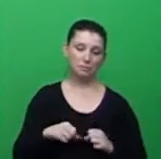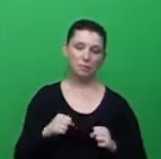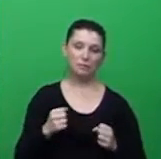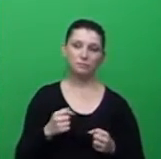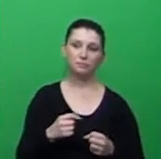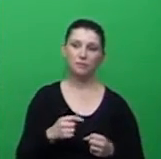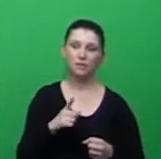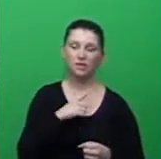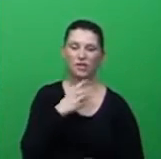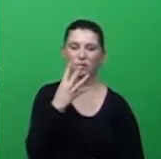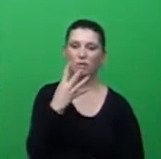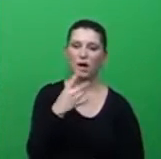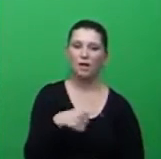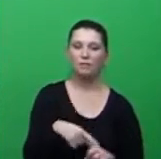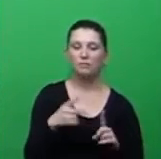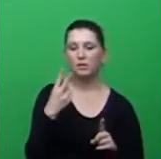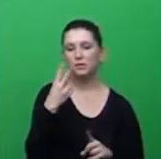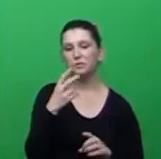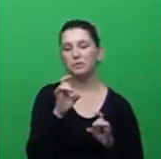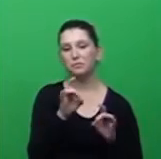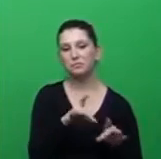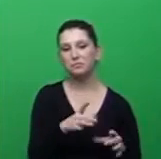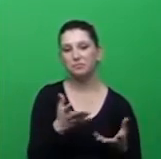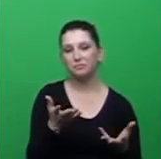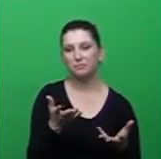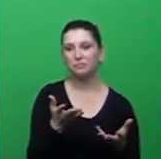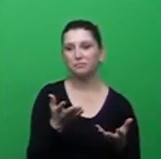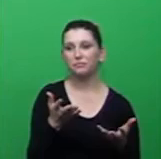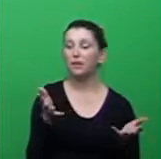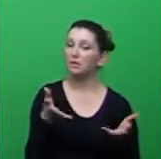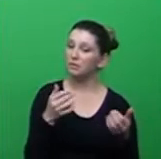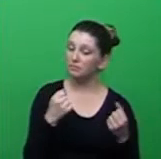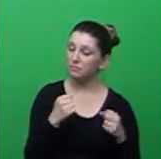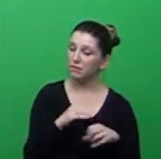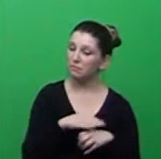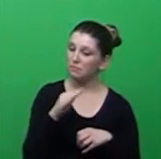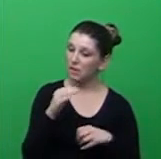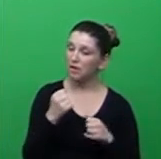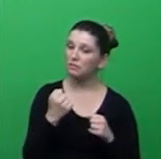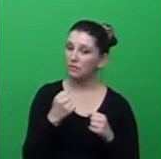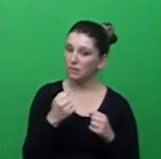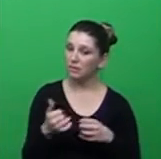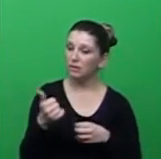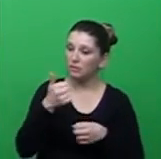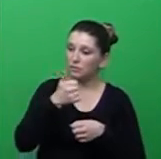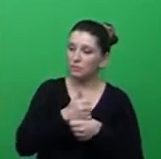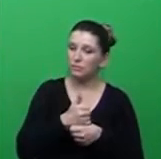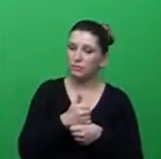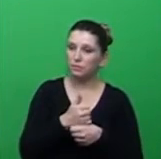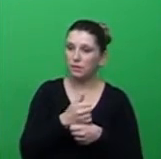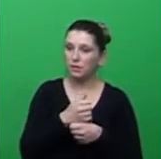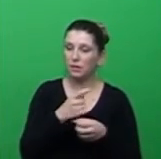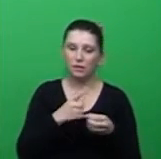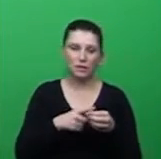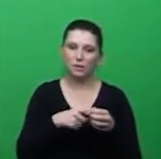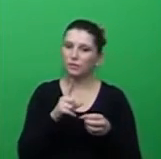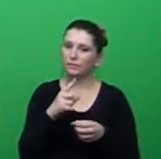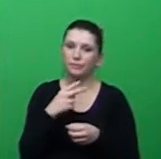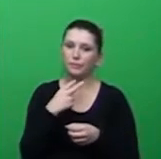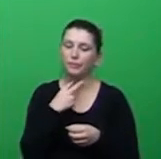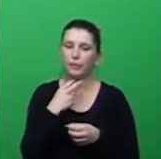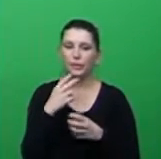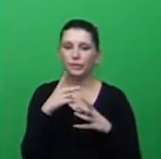4 e 2 saíram. Então, aí eu digo, pois é, mas tem que repor, né? A cidade não pode ficar assim.